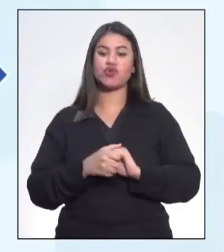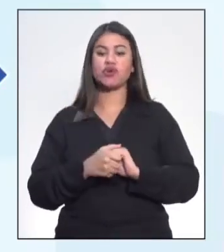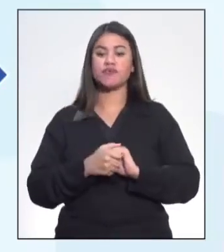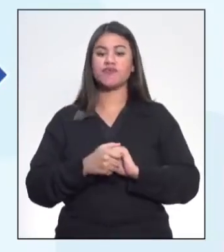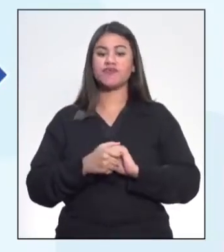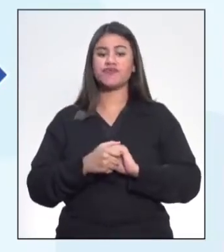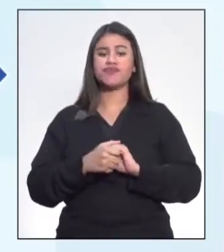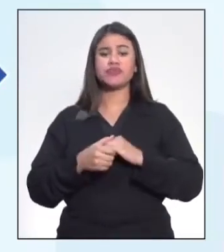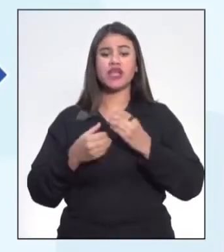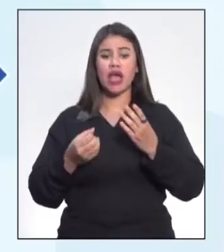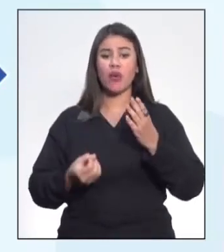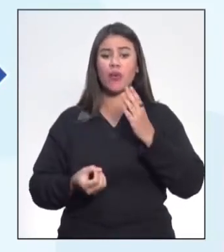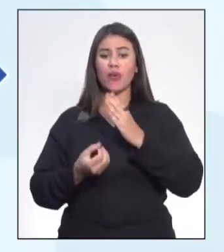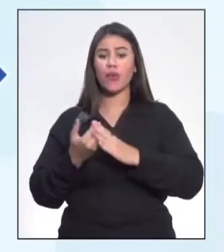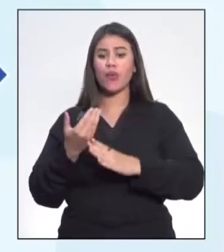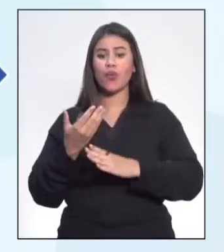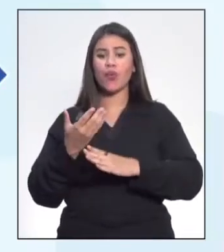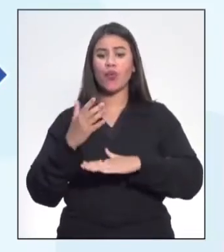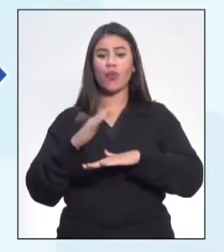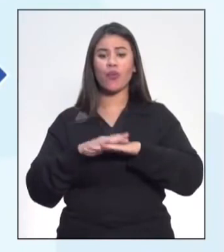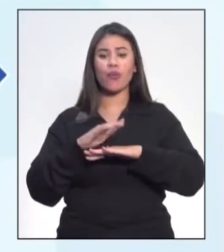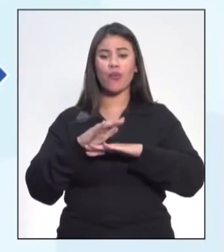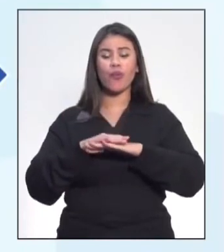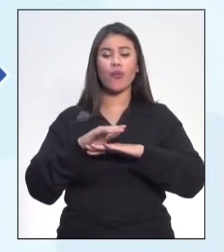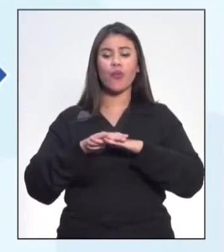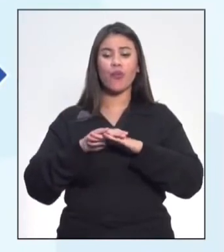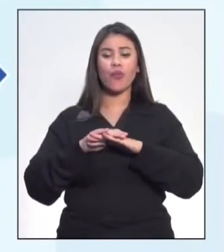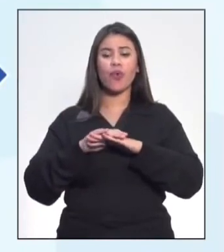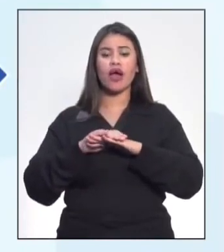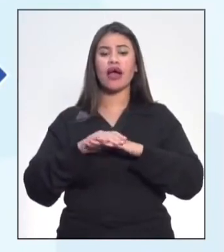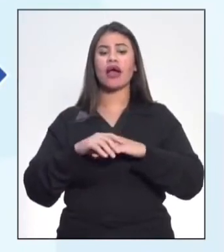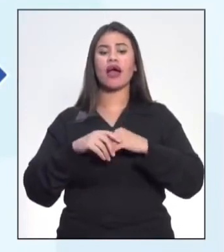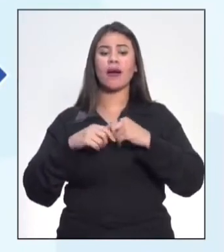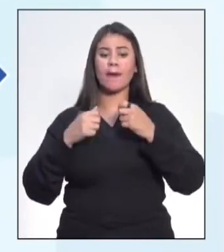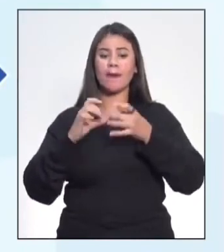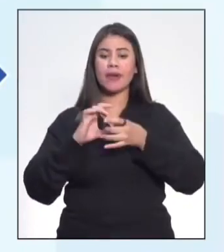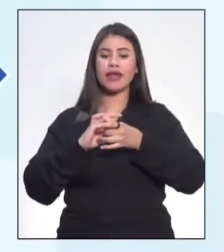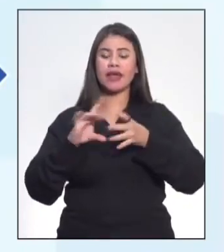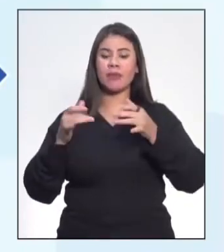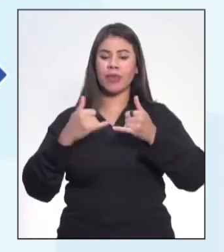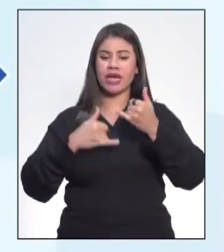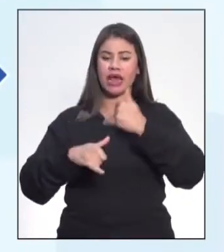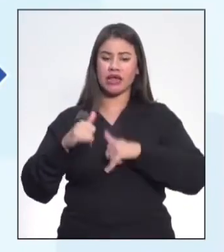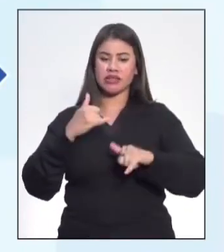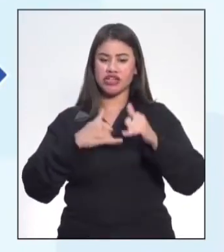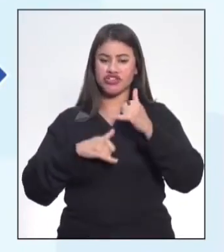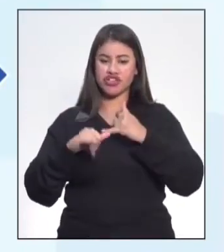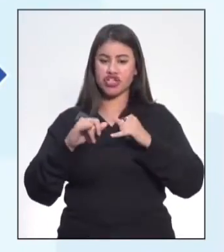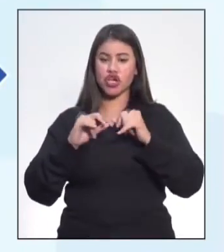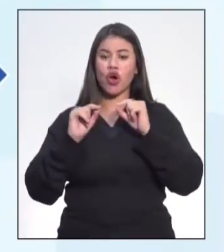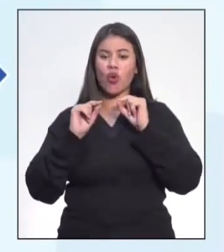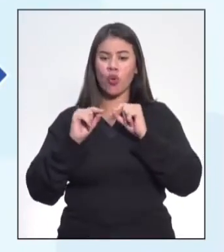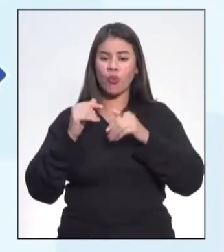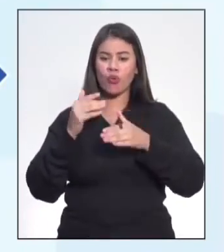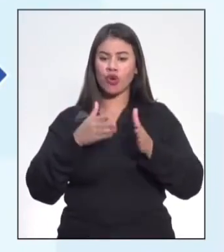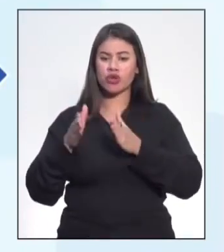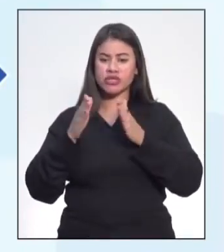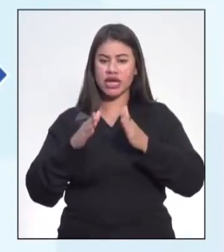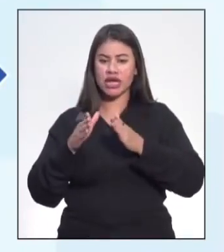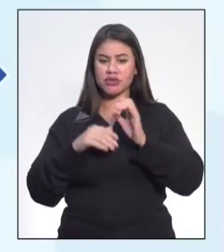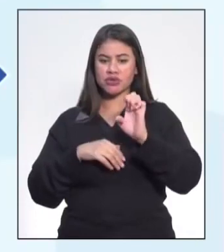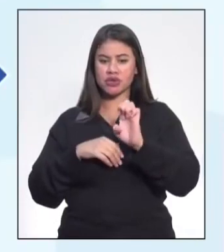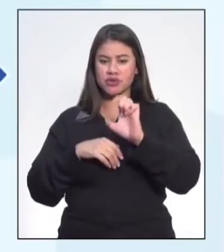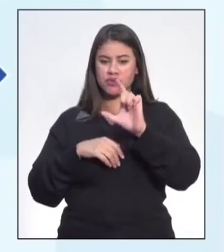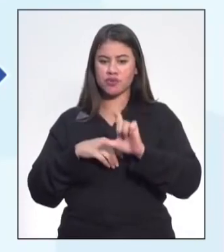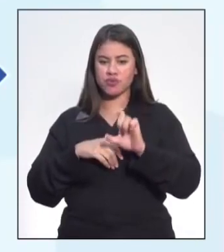formar essas ligações, vai ocorrer liberação de energia. E esse processo nós chamamos de